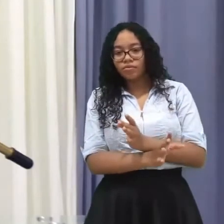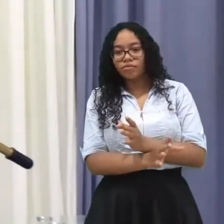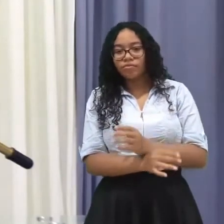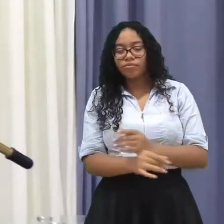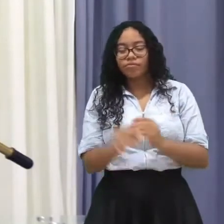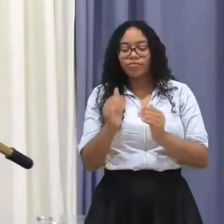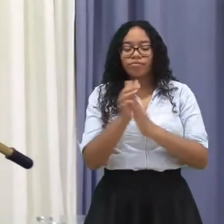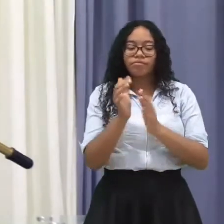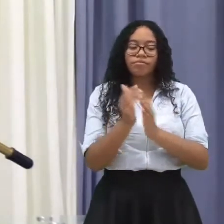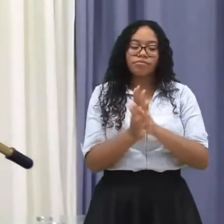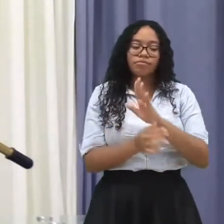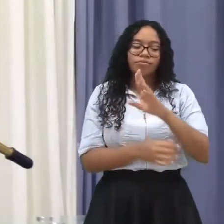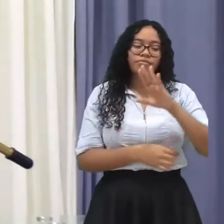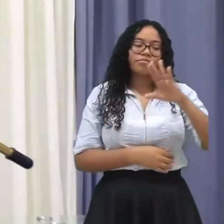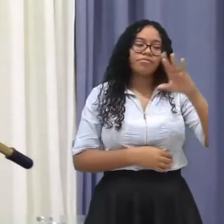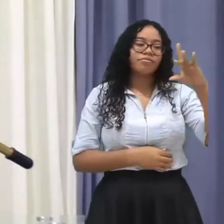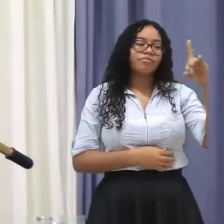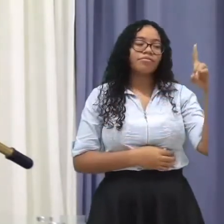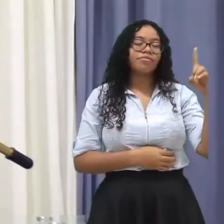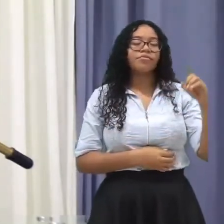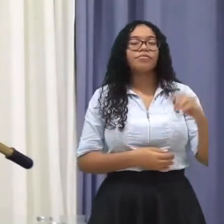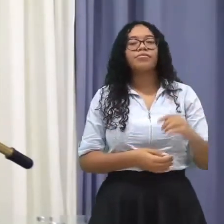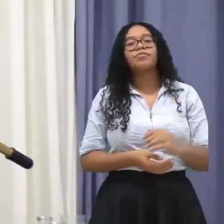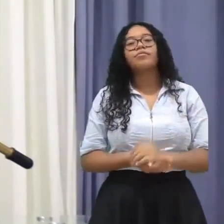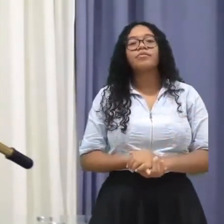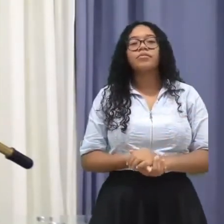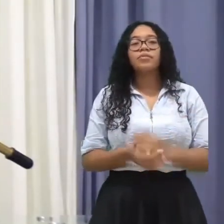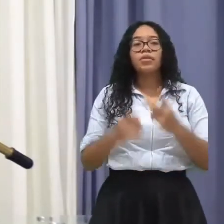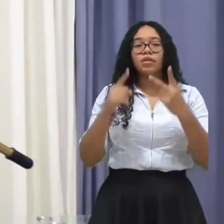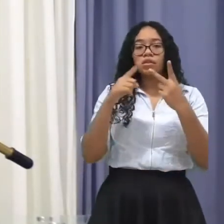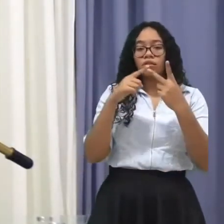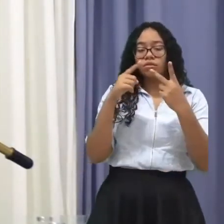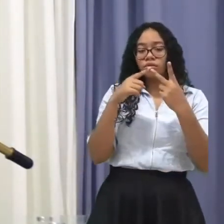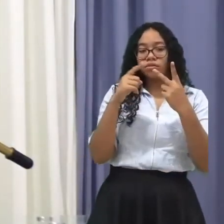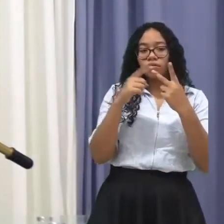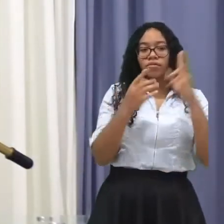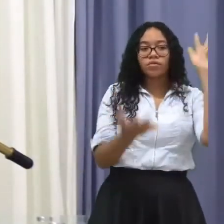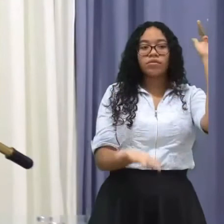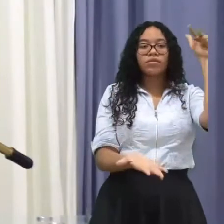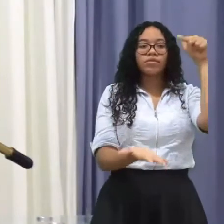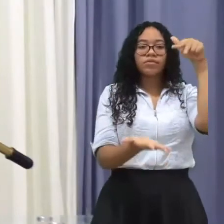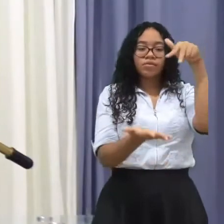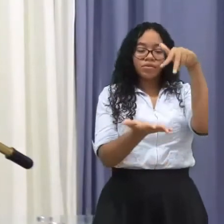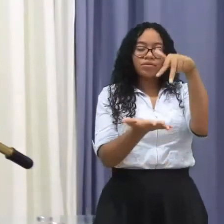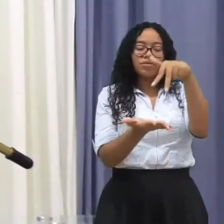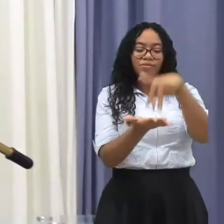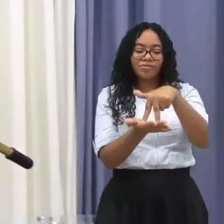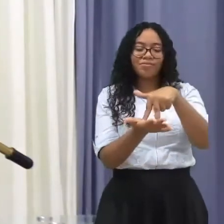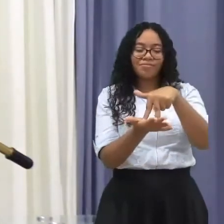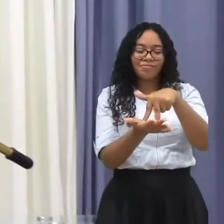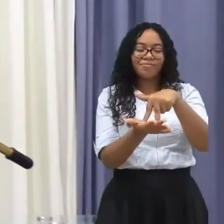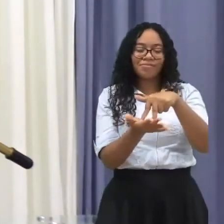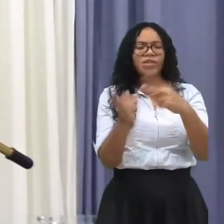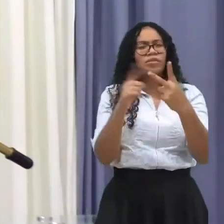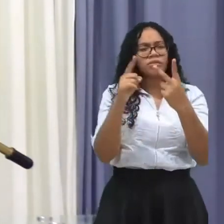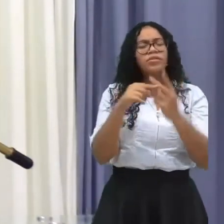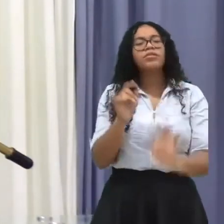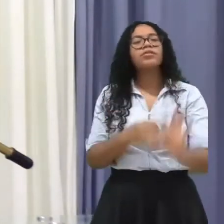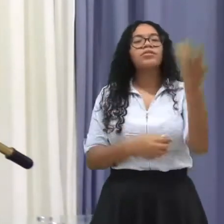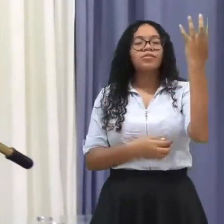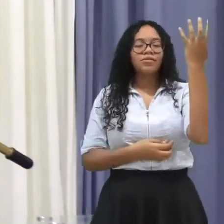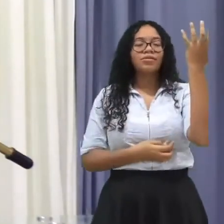Louvado seja Deus. A sua segunda vinda, ou a segunda etapa da sua